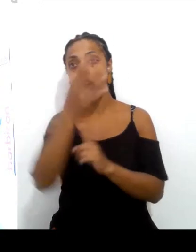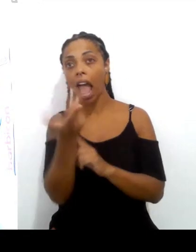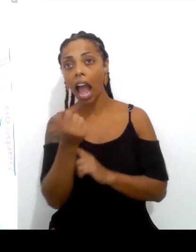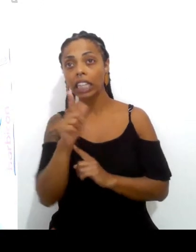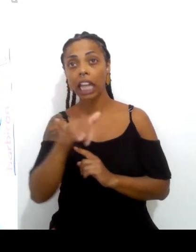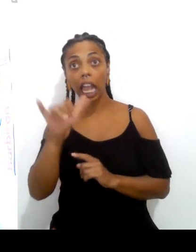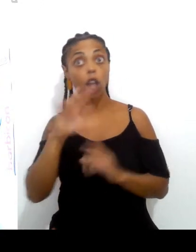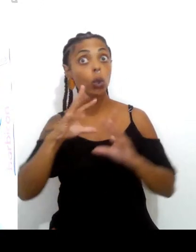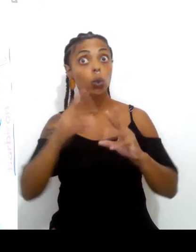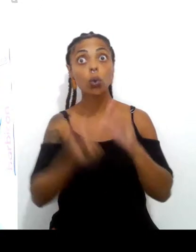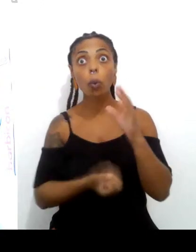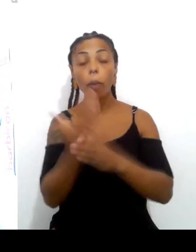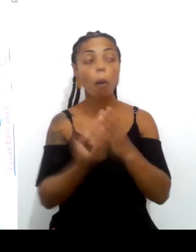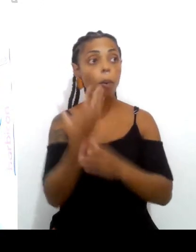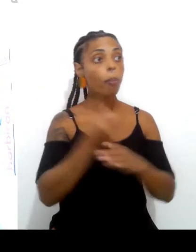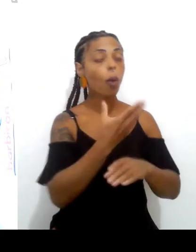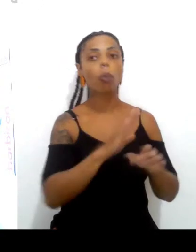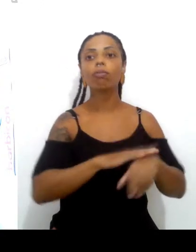época